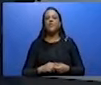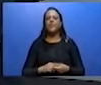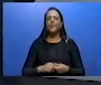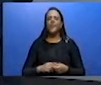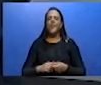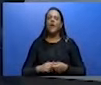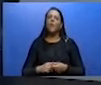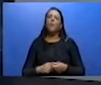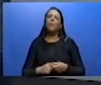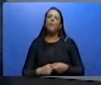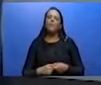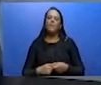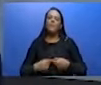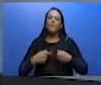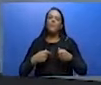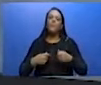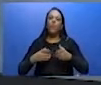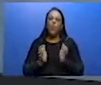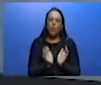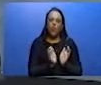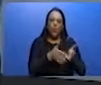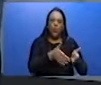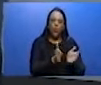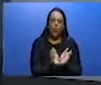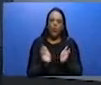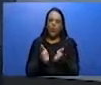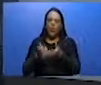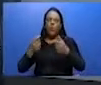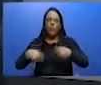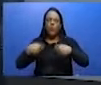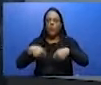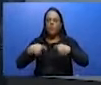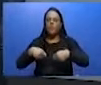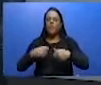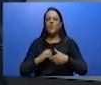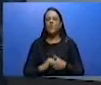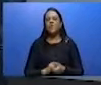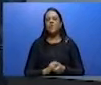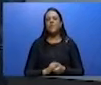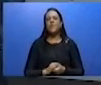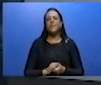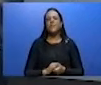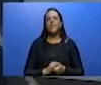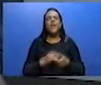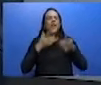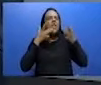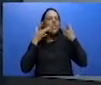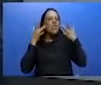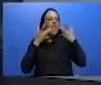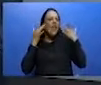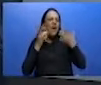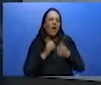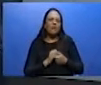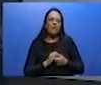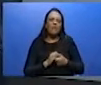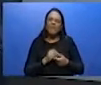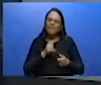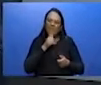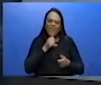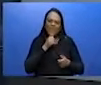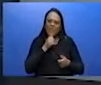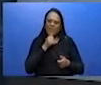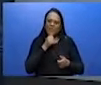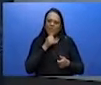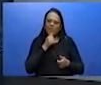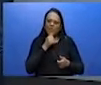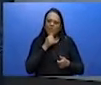formar grupo, fazer uma dramatização, ia ser tipo de um teatrinho, infelizmente, né? Mas a